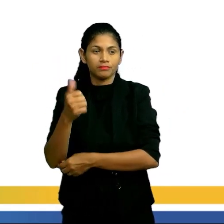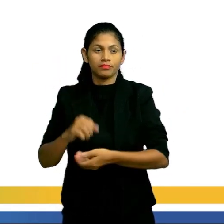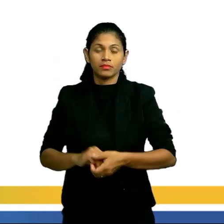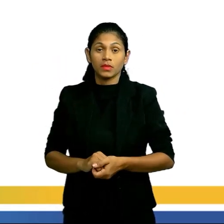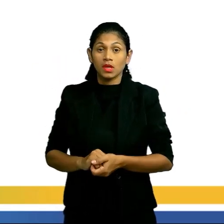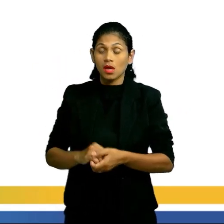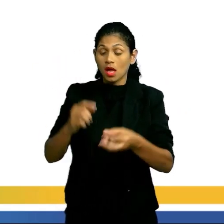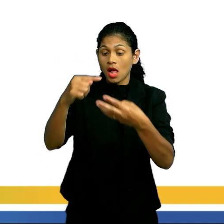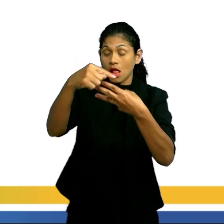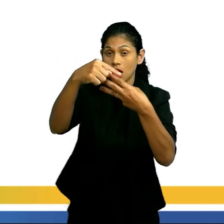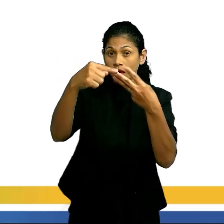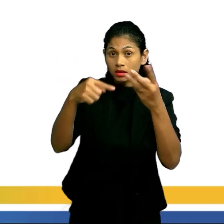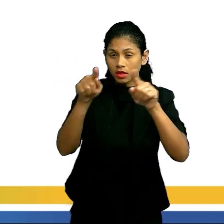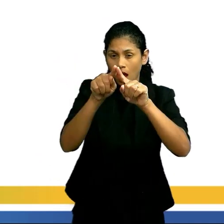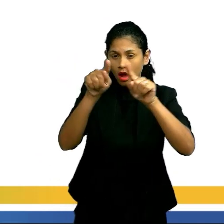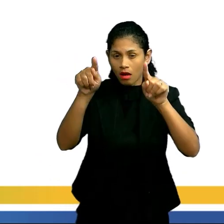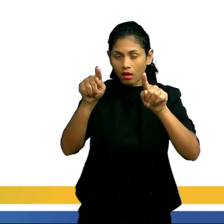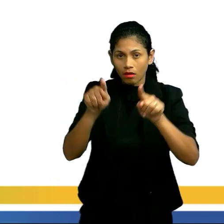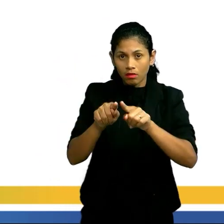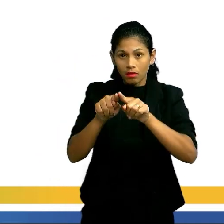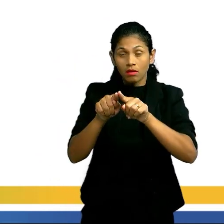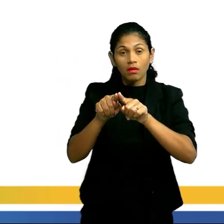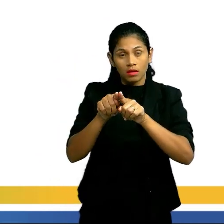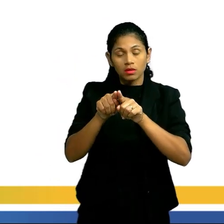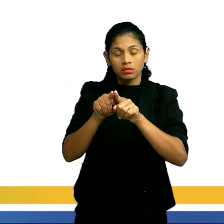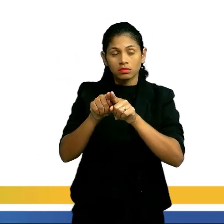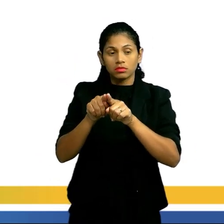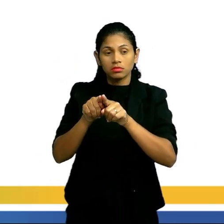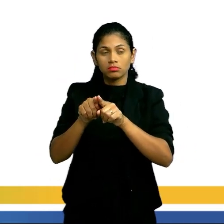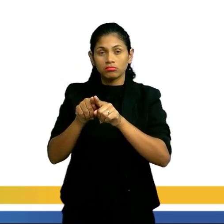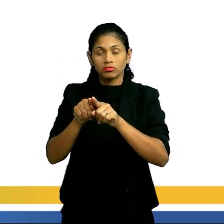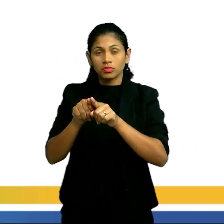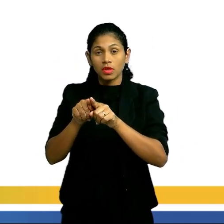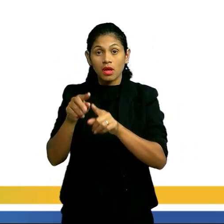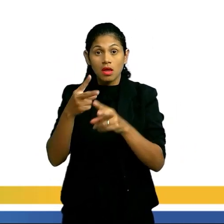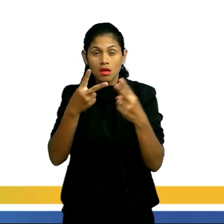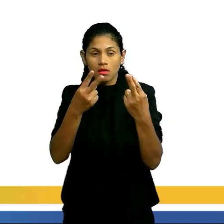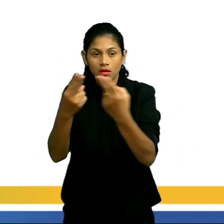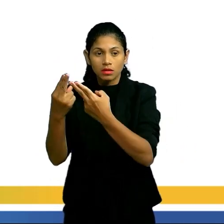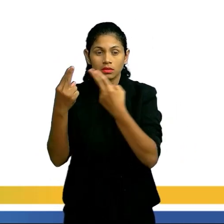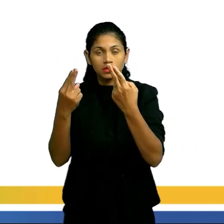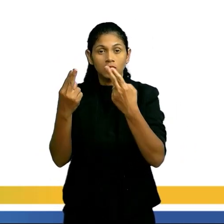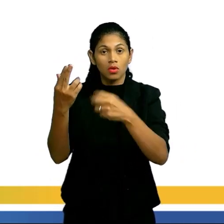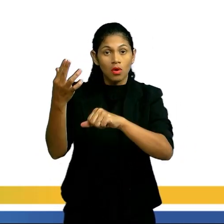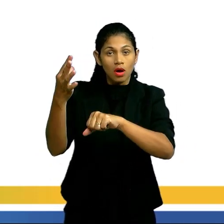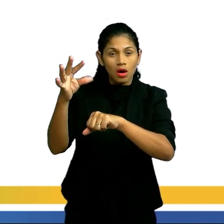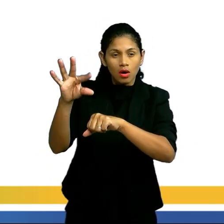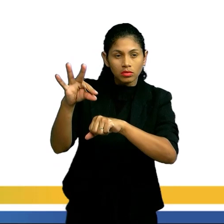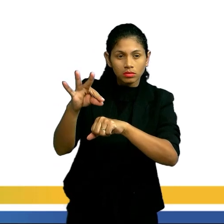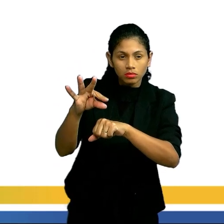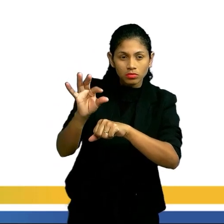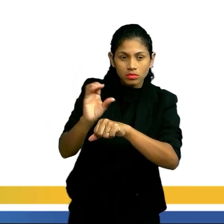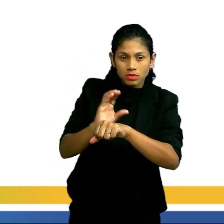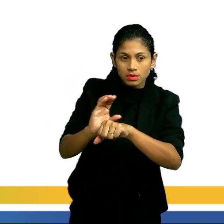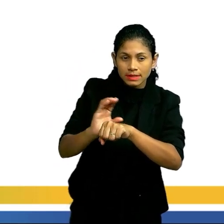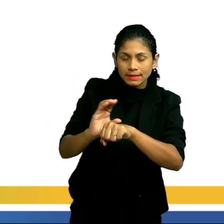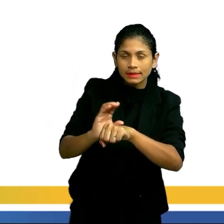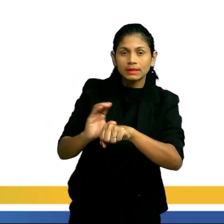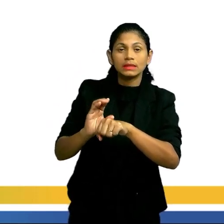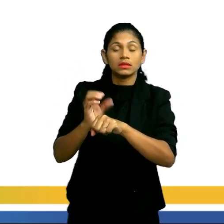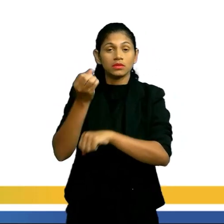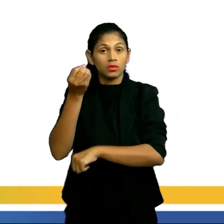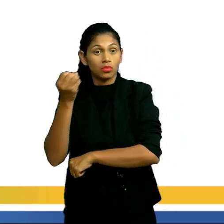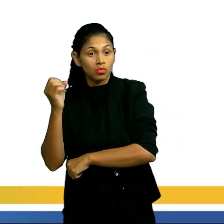cubos brancos idênticos e 3 cubos cinzas, idênticos também, estão equilibrados em duas balanças de